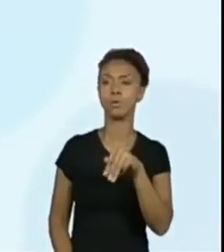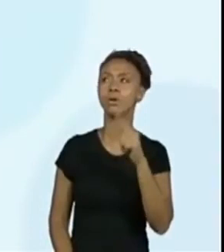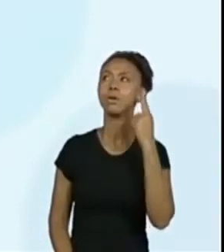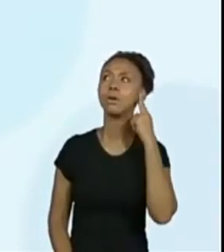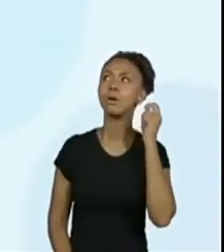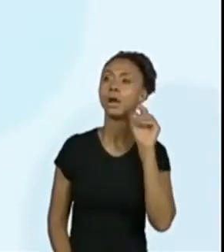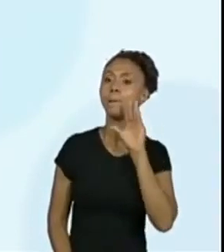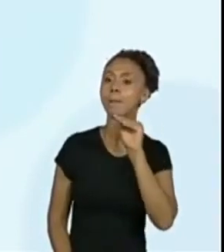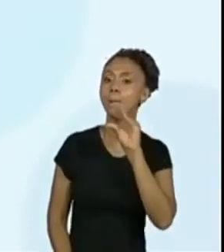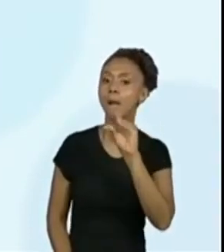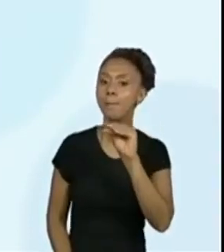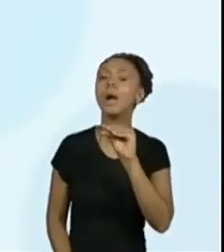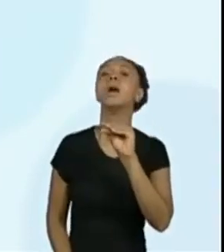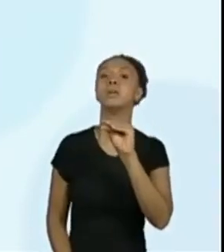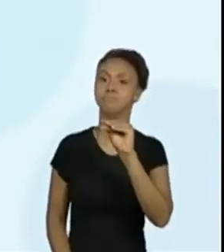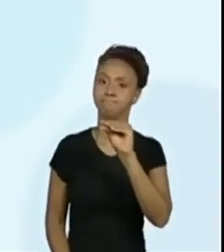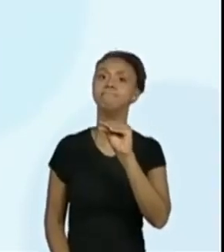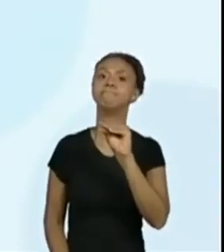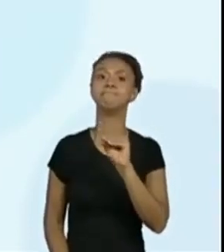Configuram.